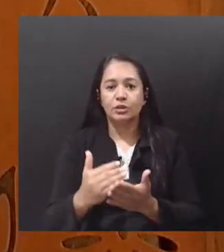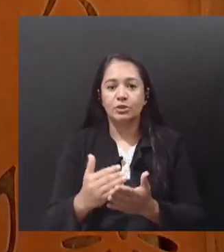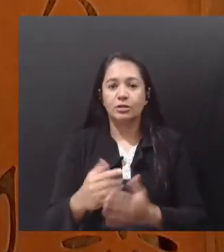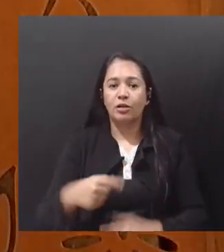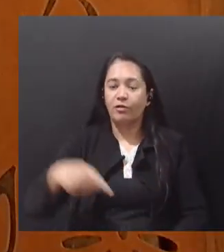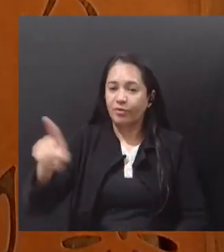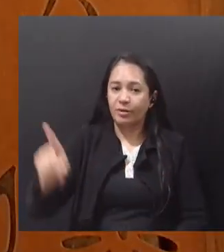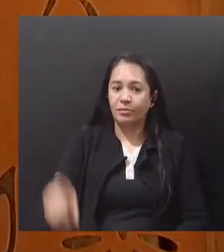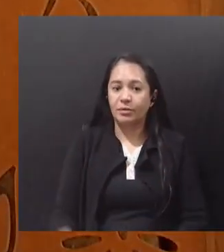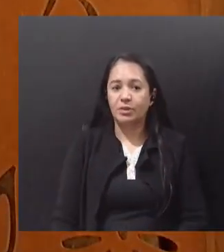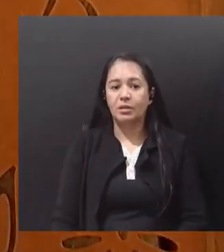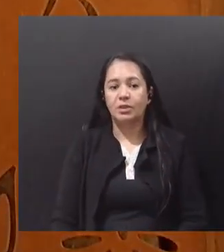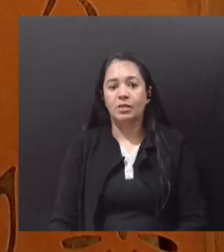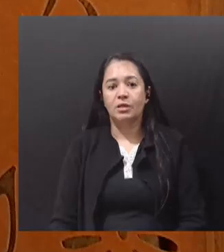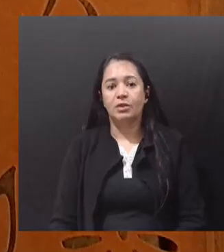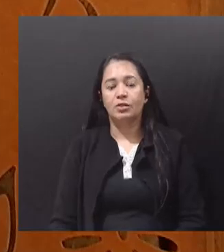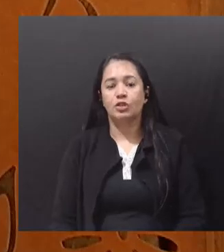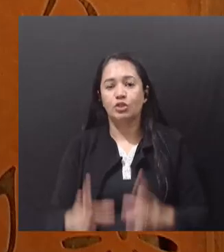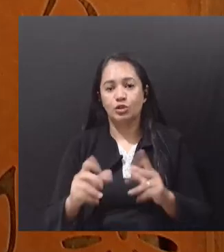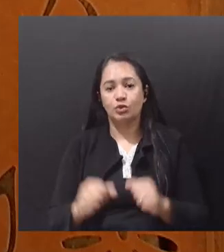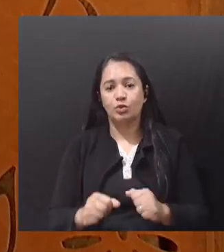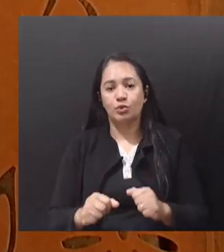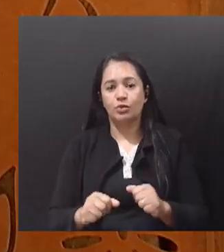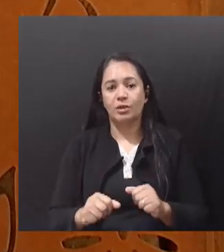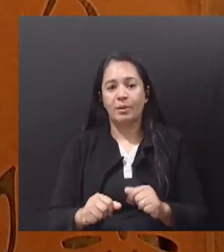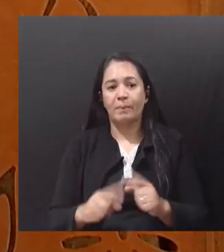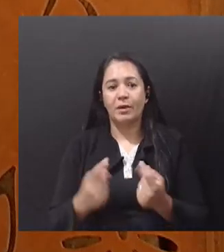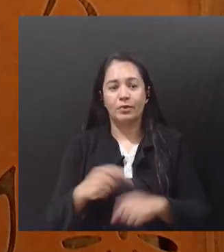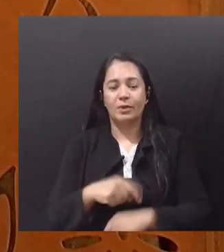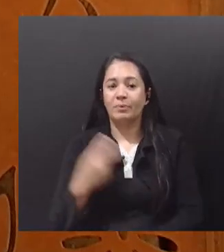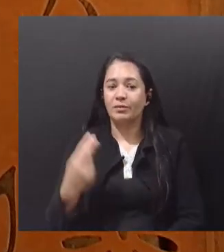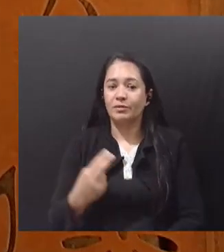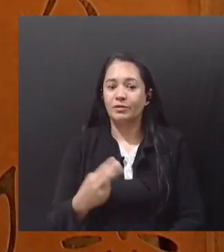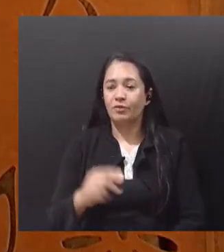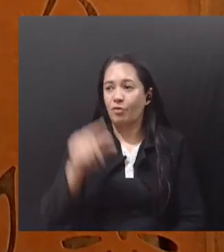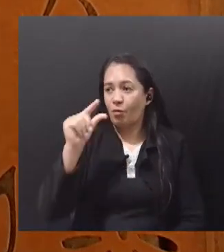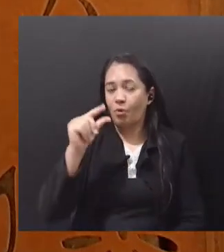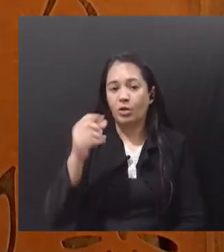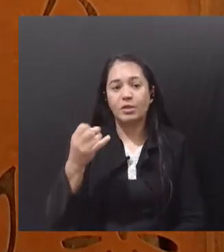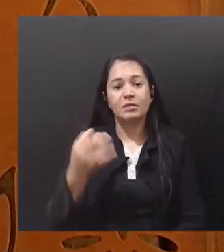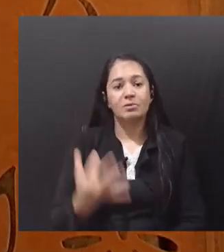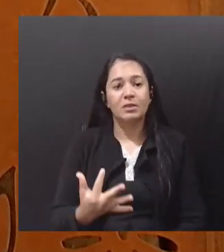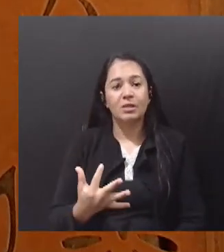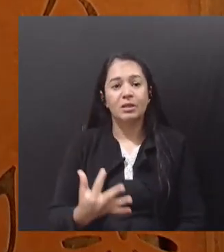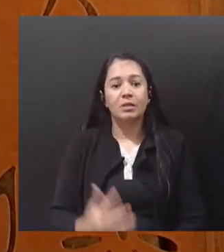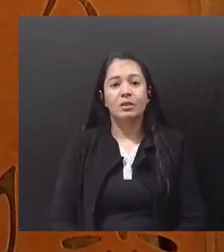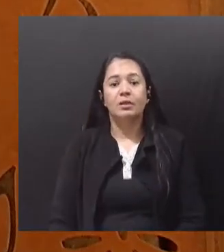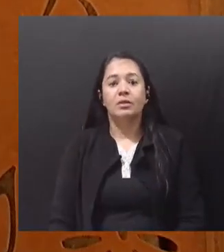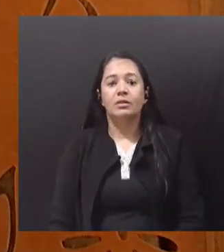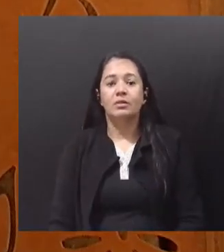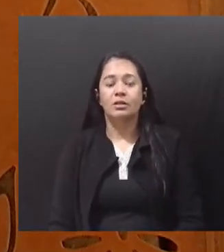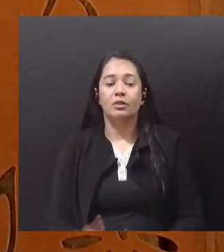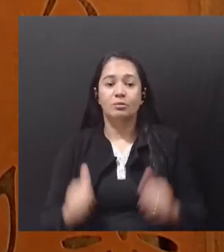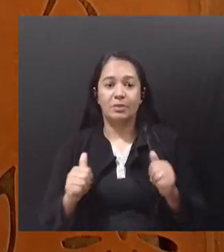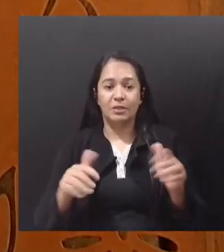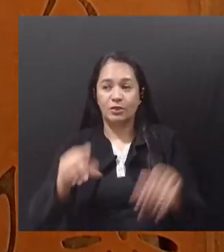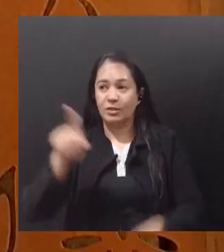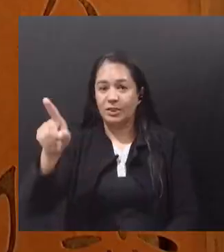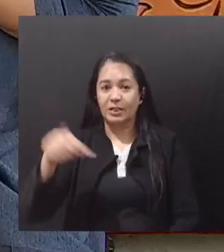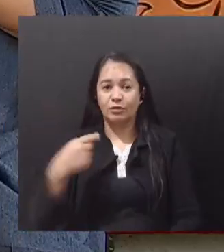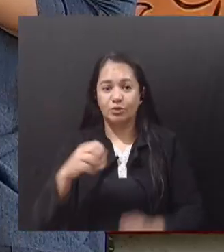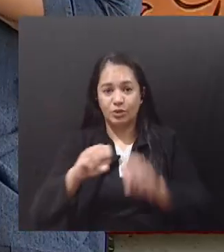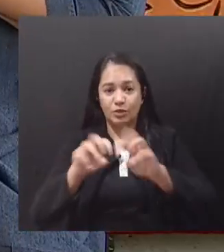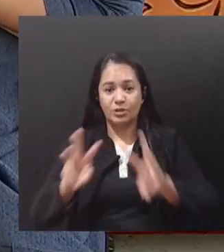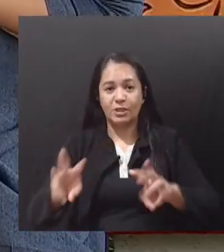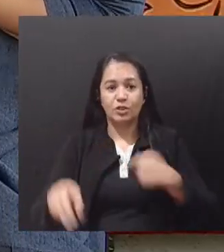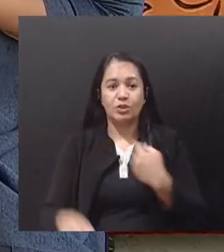Eu poderia falar aqui de todos, mas o tempo não dá. Eu vou falar um pouquinho, inclusive é uma das ações que lá no nosso site a gente está pedindo